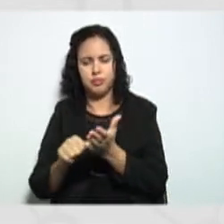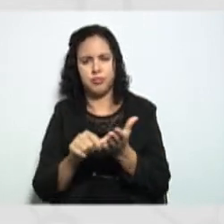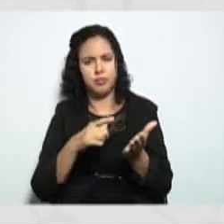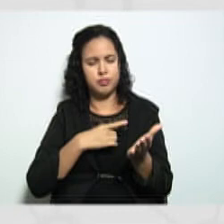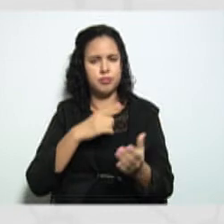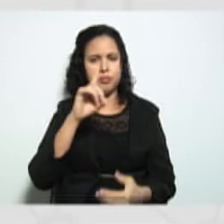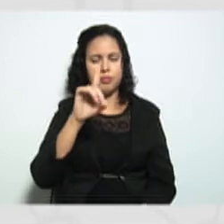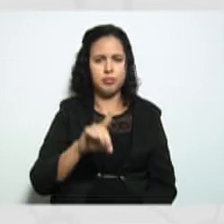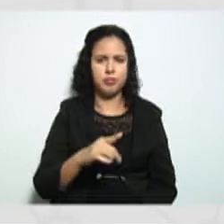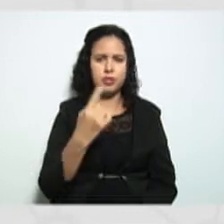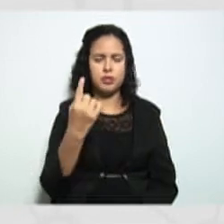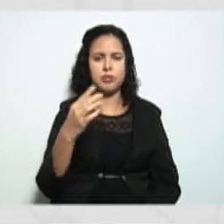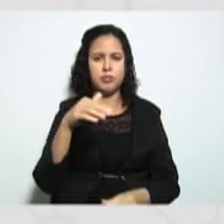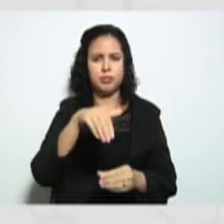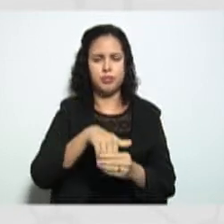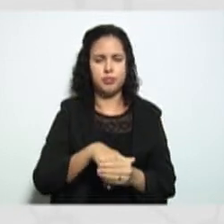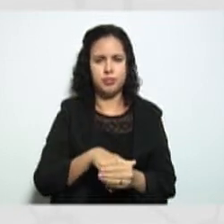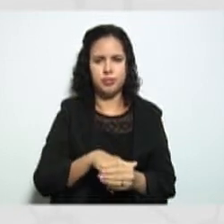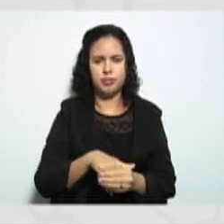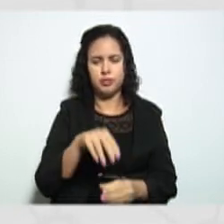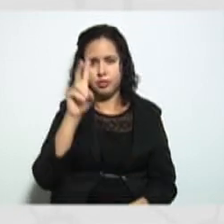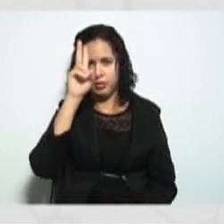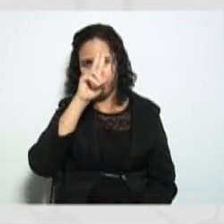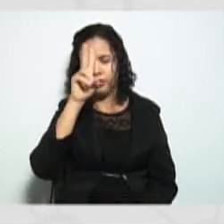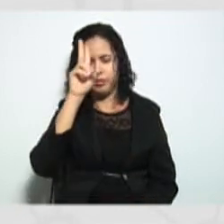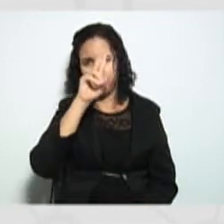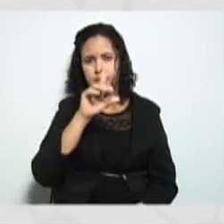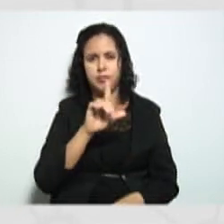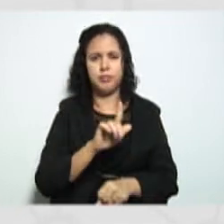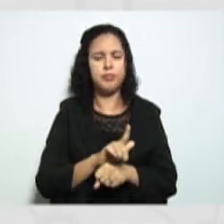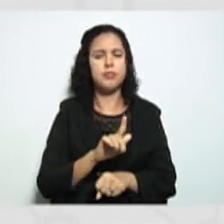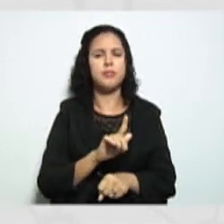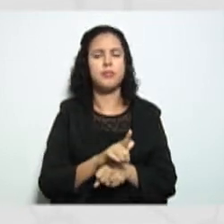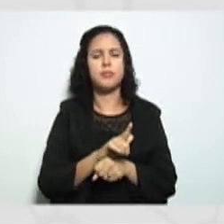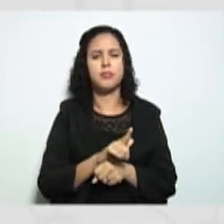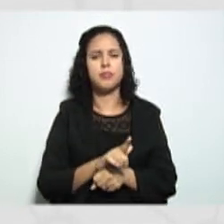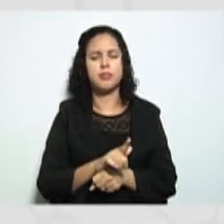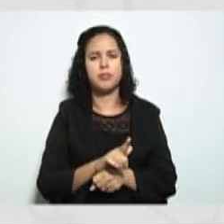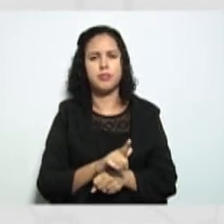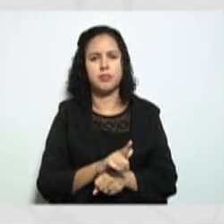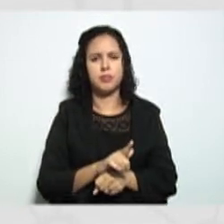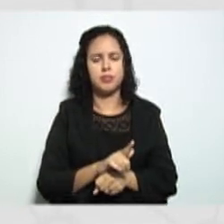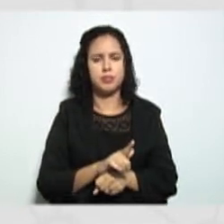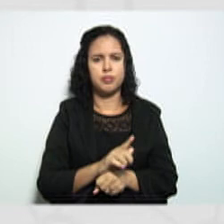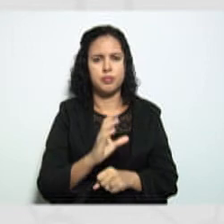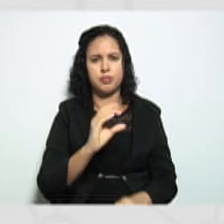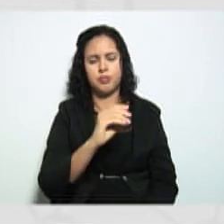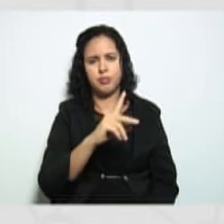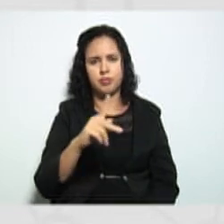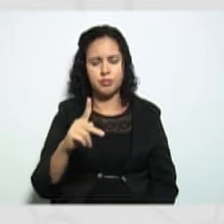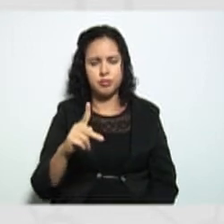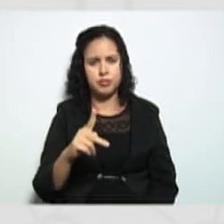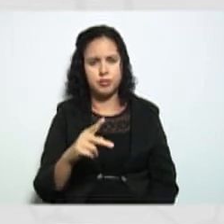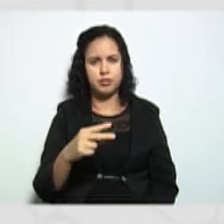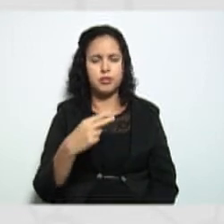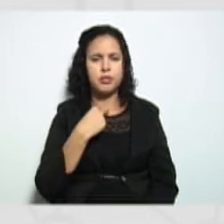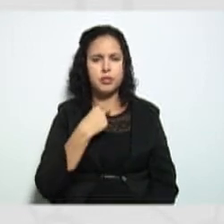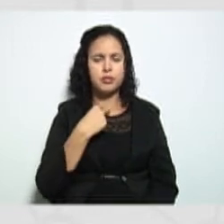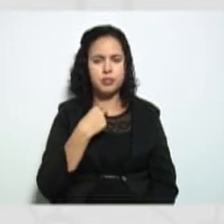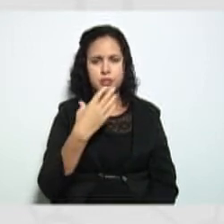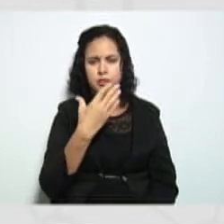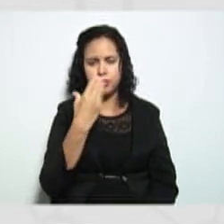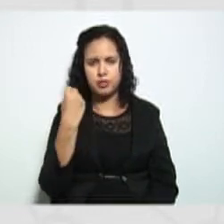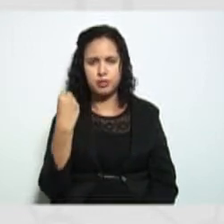Exatamente. Só lembrando que a gestão, como é realizada a gestão cooperativa, você não pode esquecer de citar